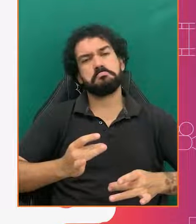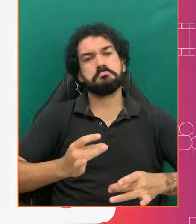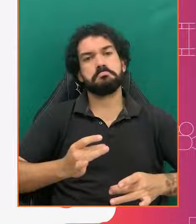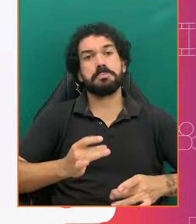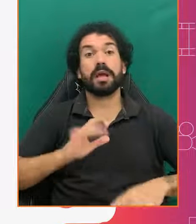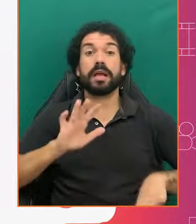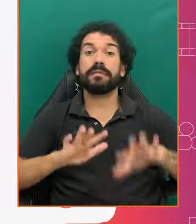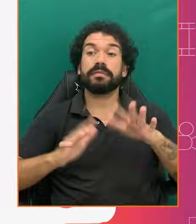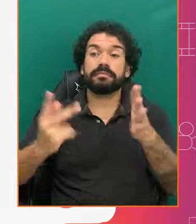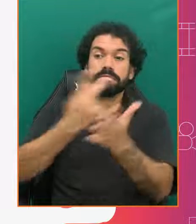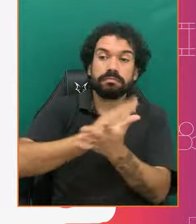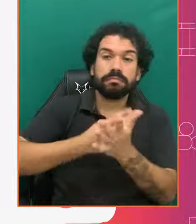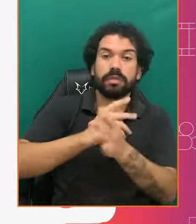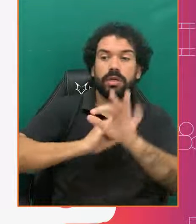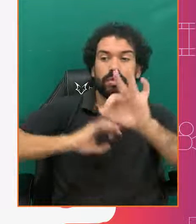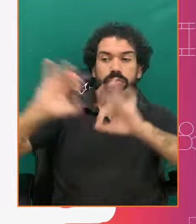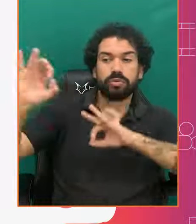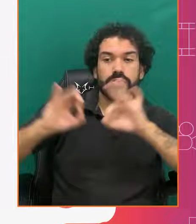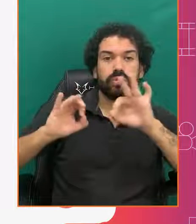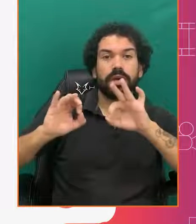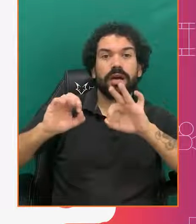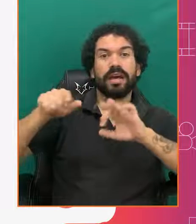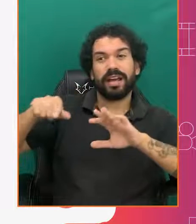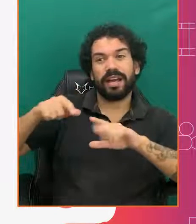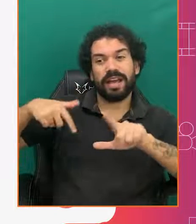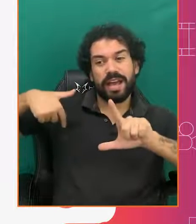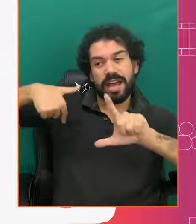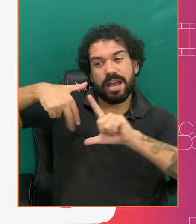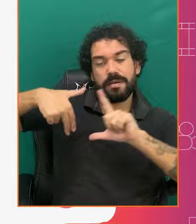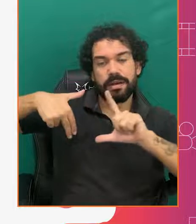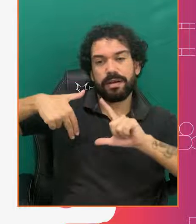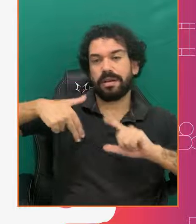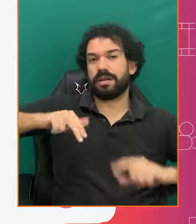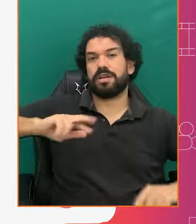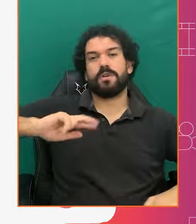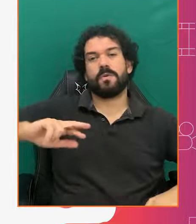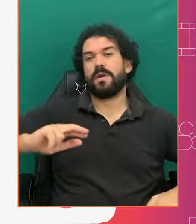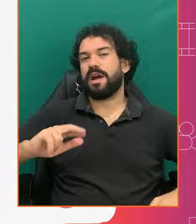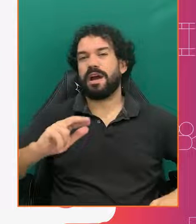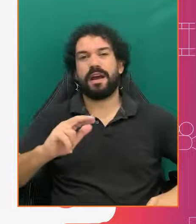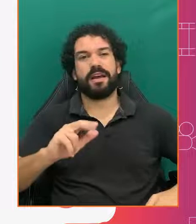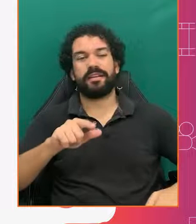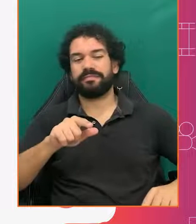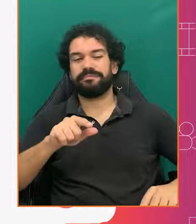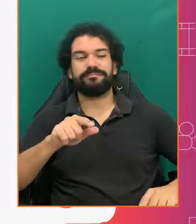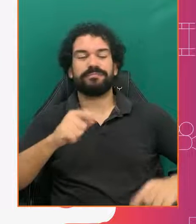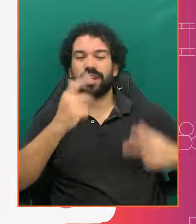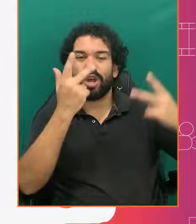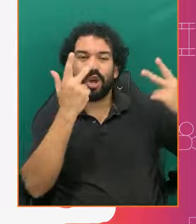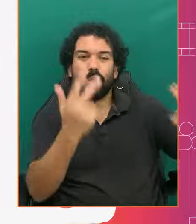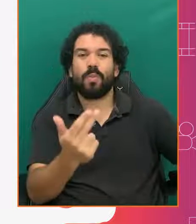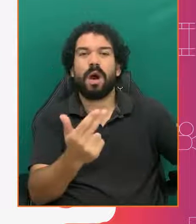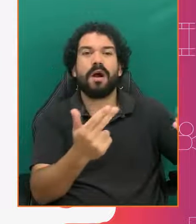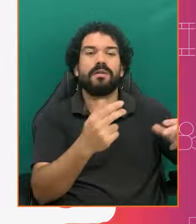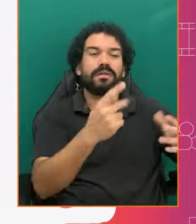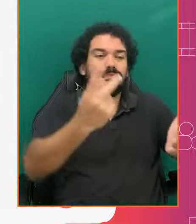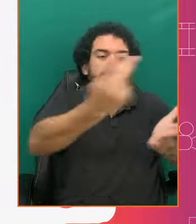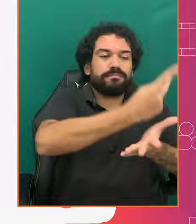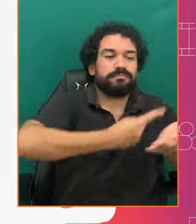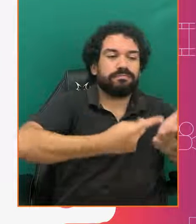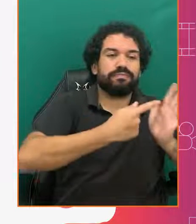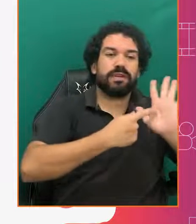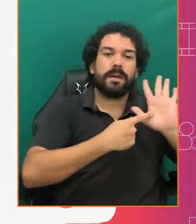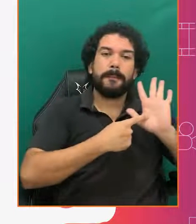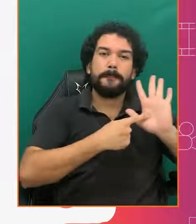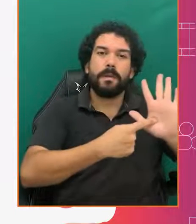Um design planejado para animação não é o mesmo design para uma